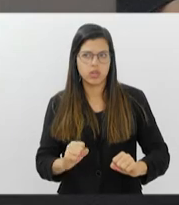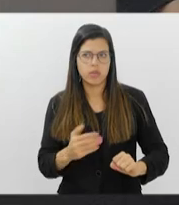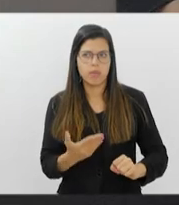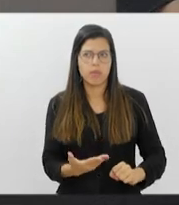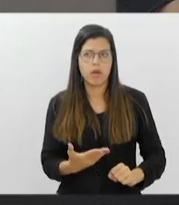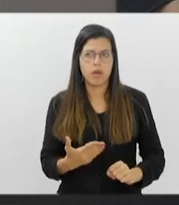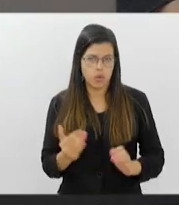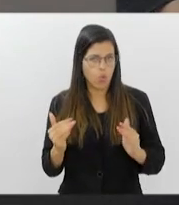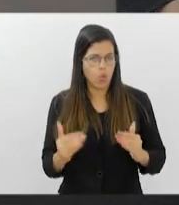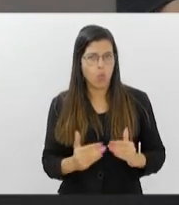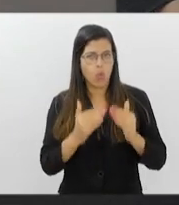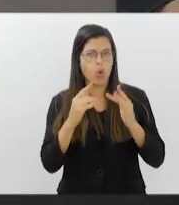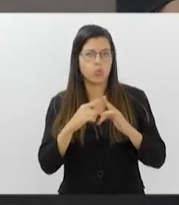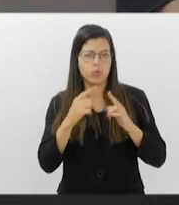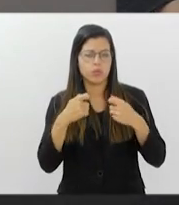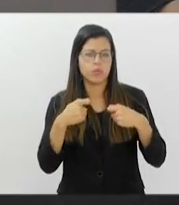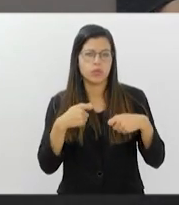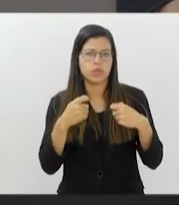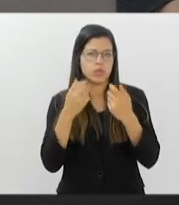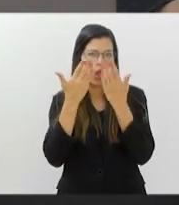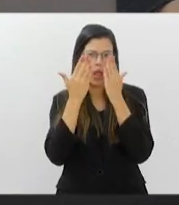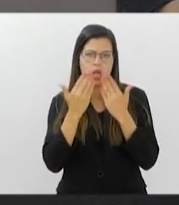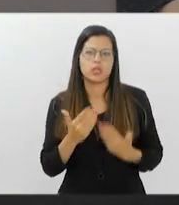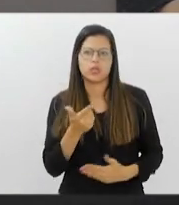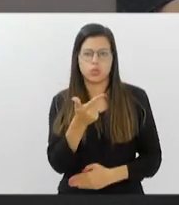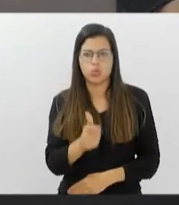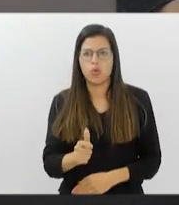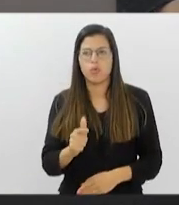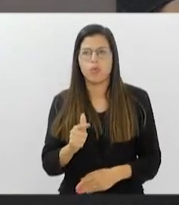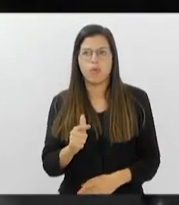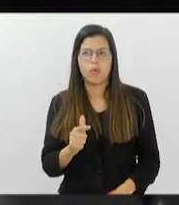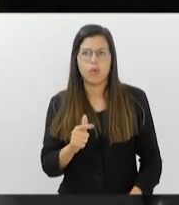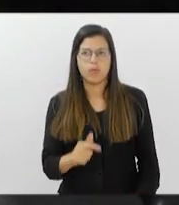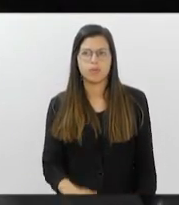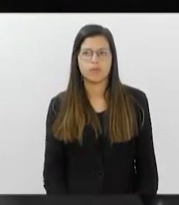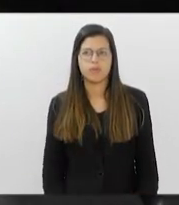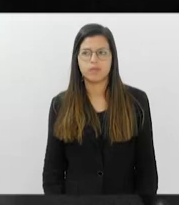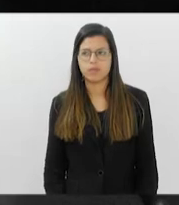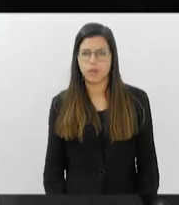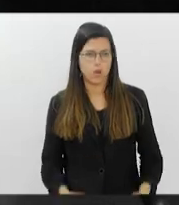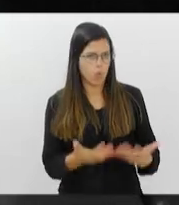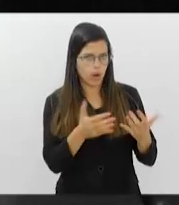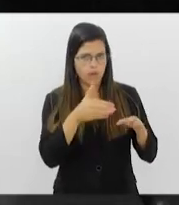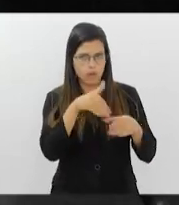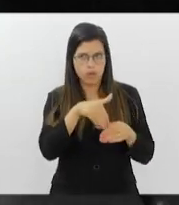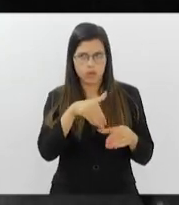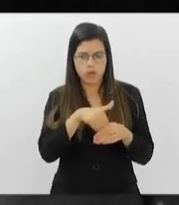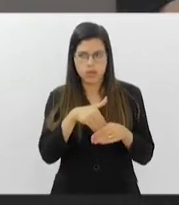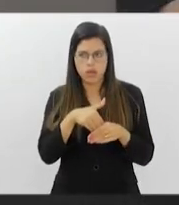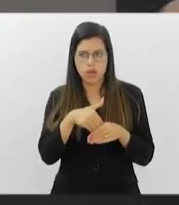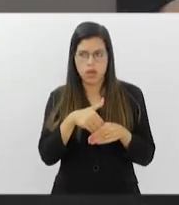favorável, mas eu quero pedir vista para ter coerência. Né? Mas já não quer votar?